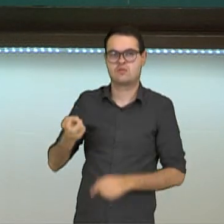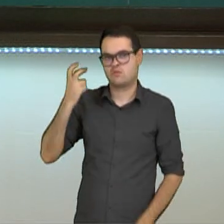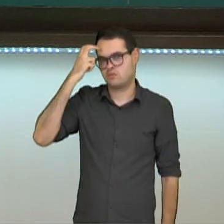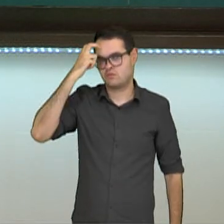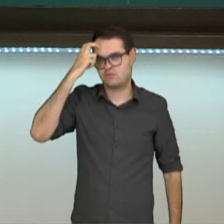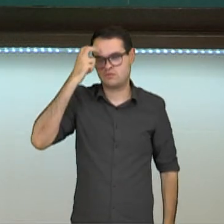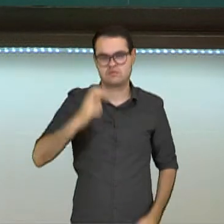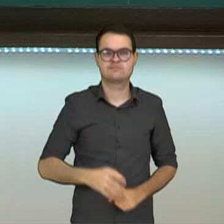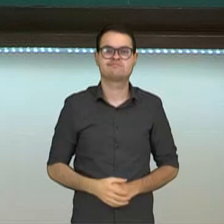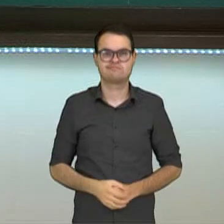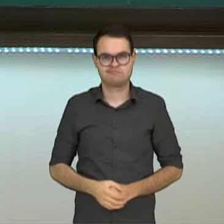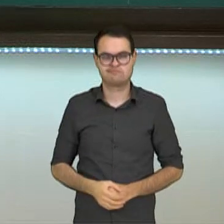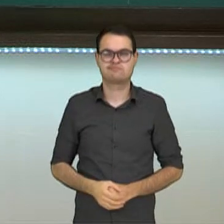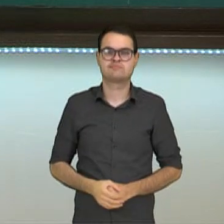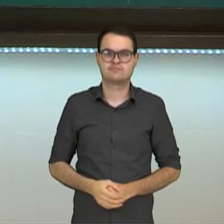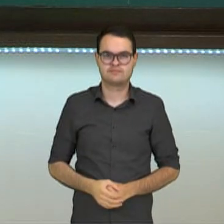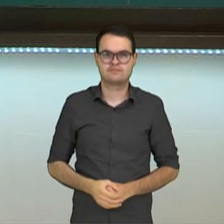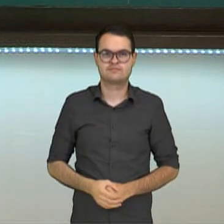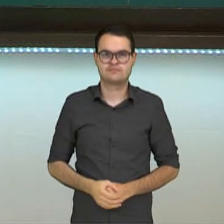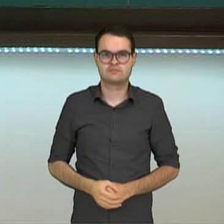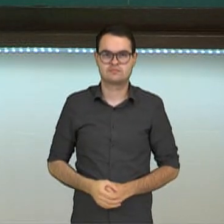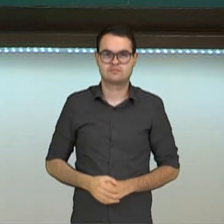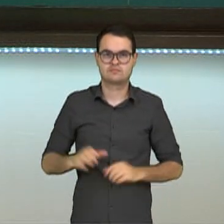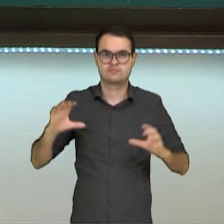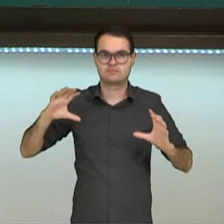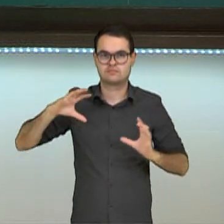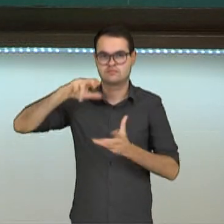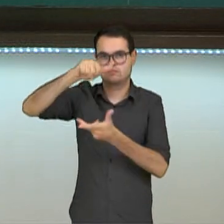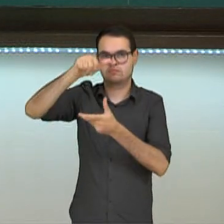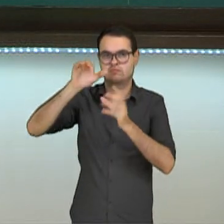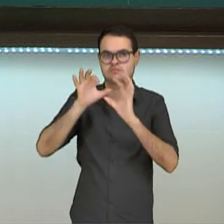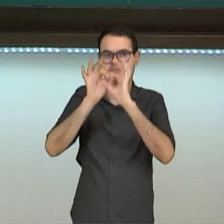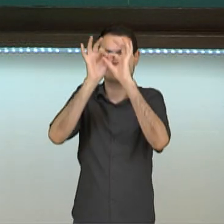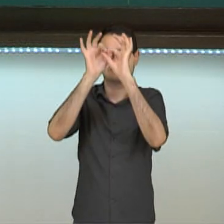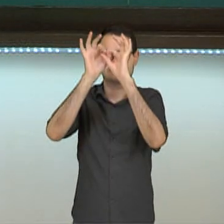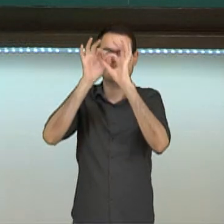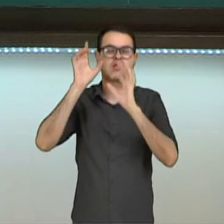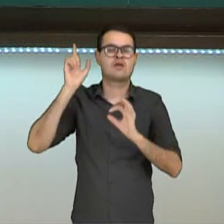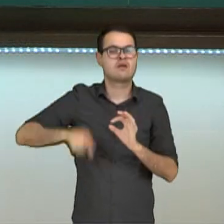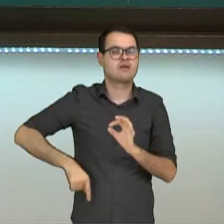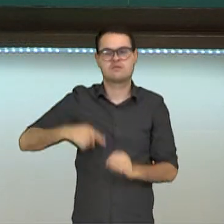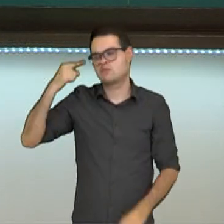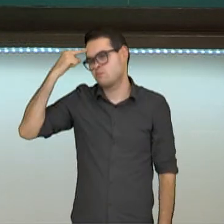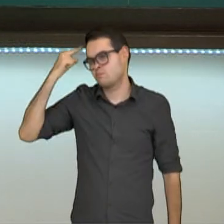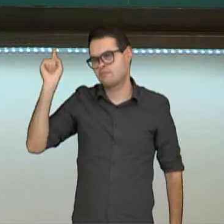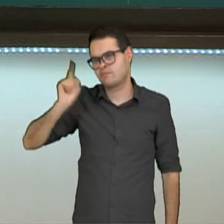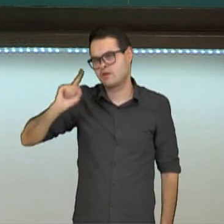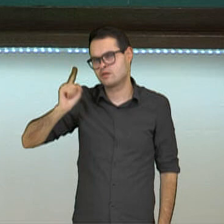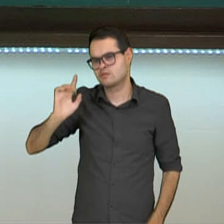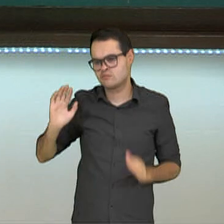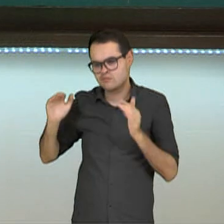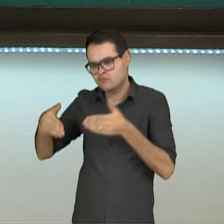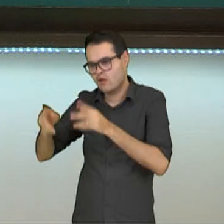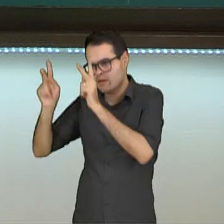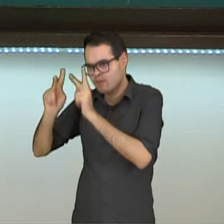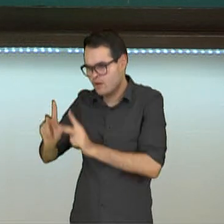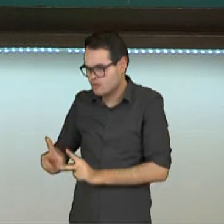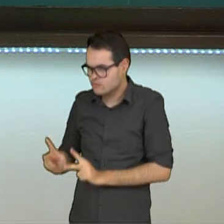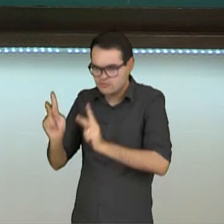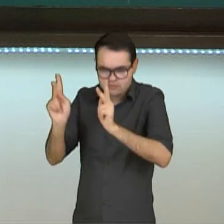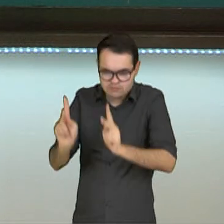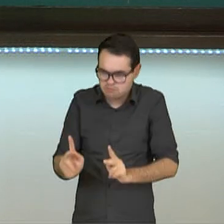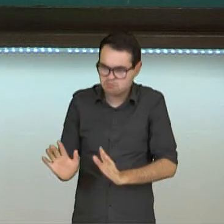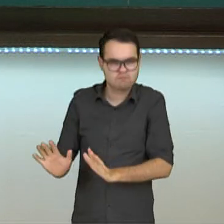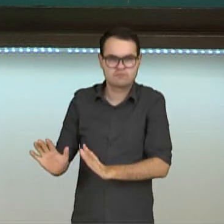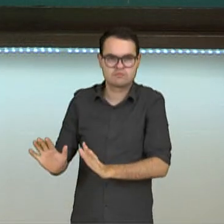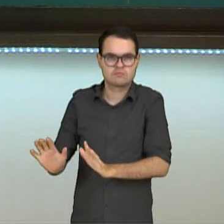cultura, tá? Então, a ONU, ela pensa não só na questão da paz entre as nações,